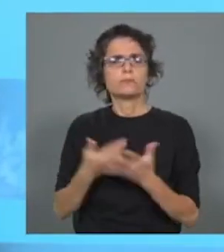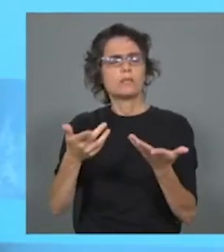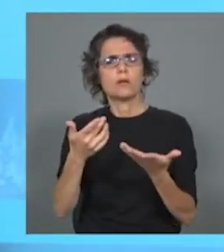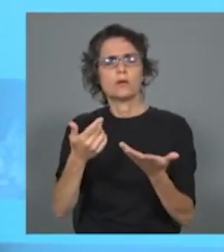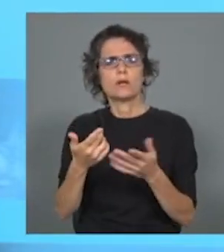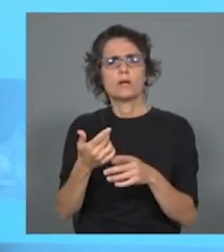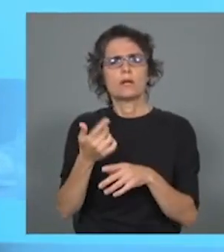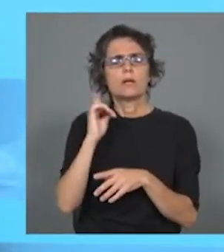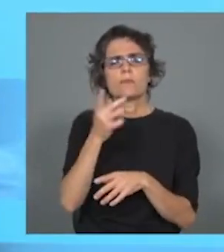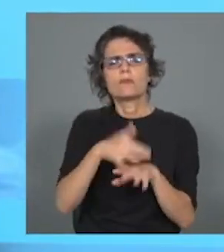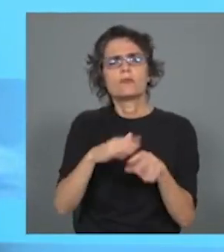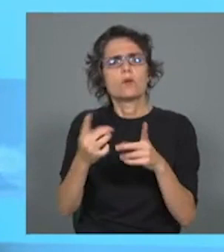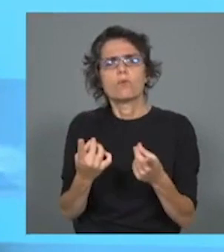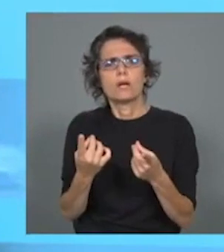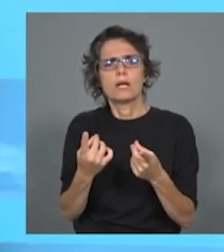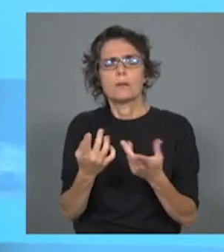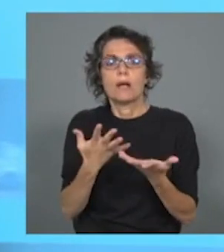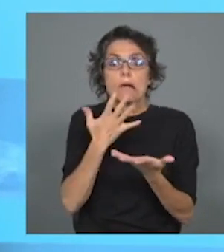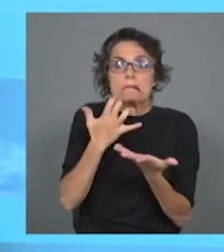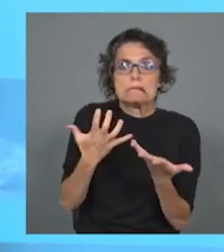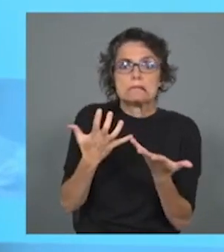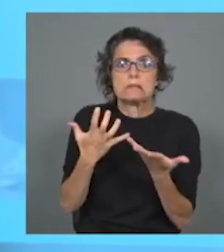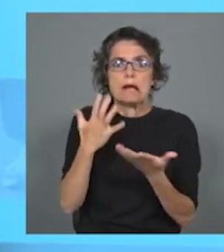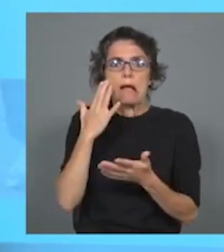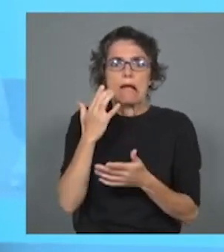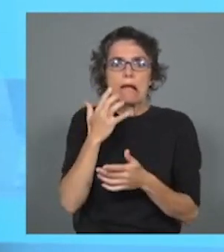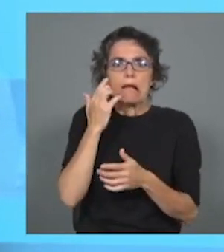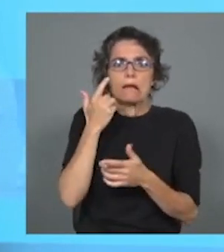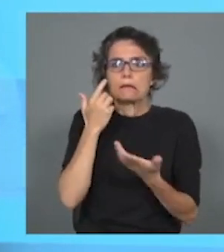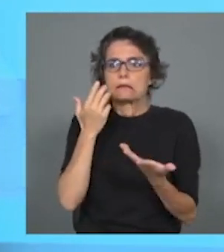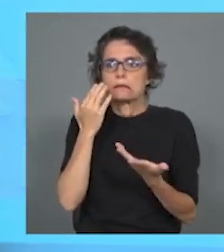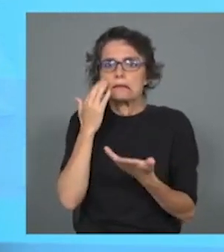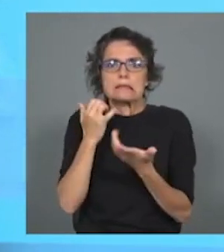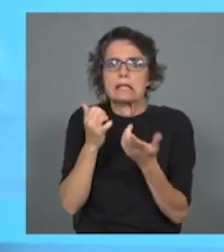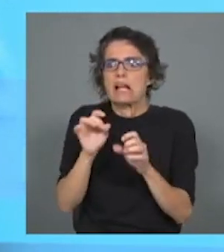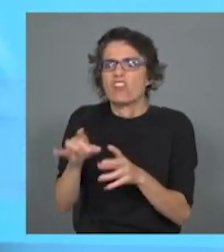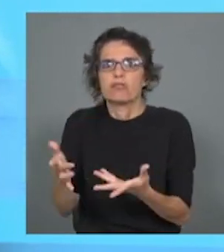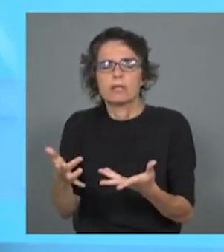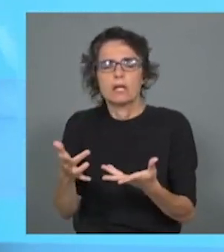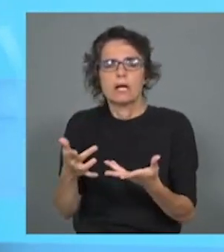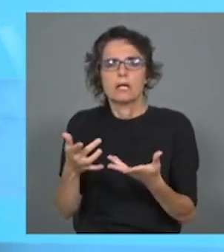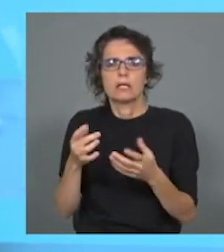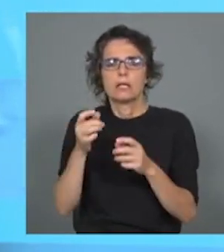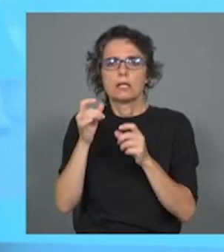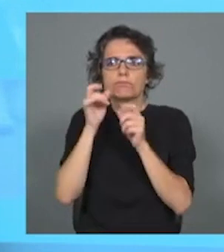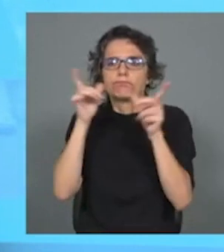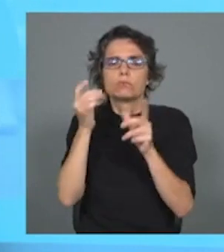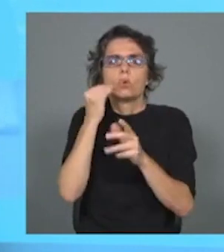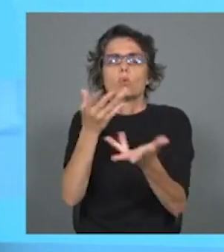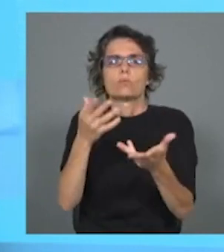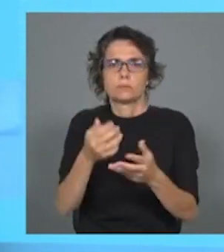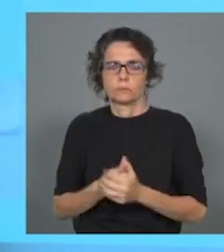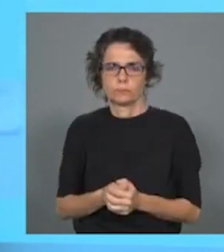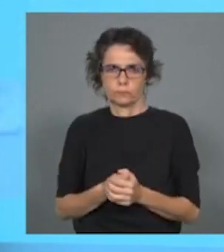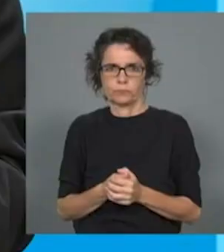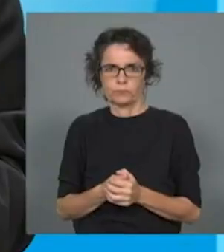do cuidado redobrado ou triplicado para prevenir que de facto haja uma ignição. Esse é o principal apelo que interessa passar a todas as comunidades.